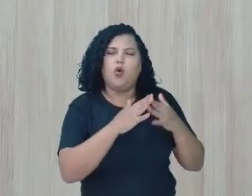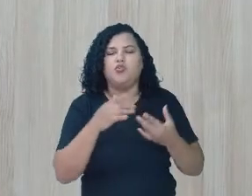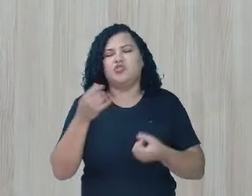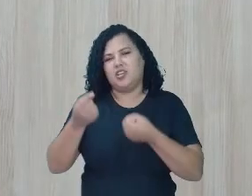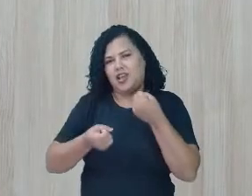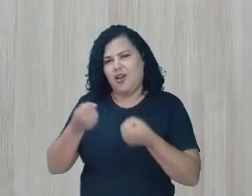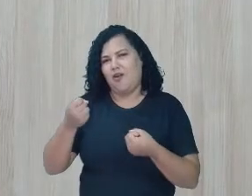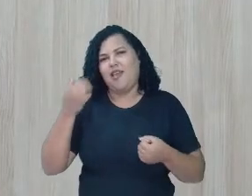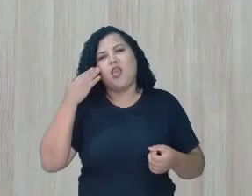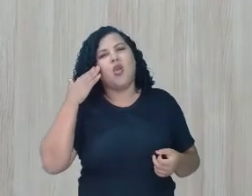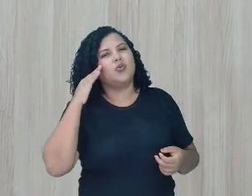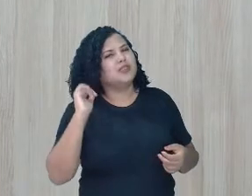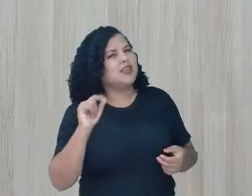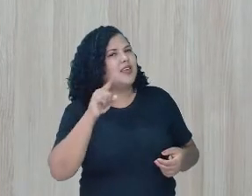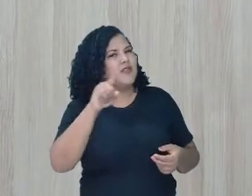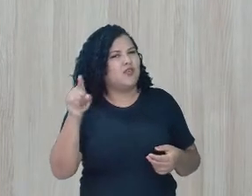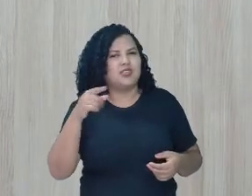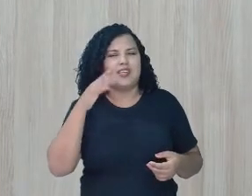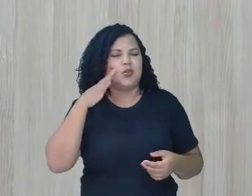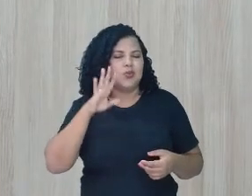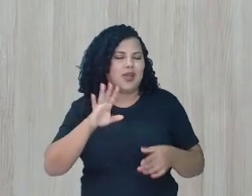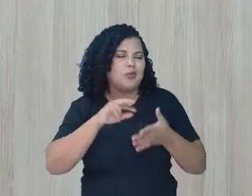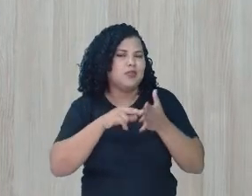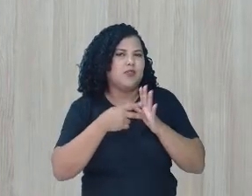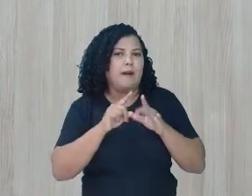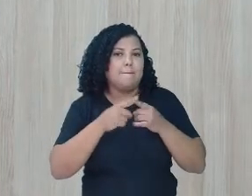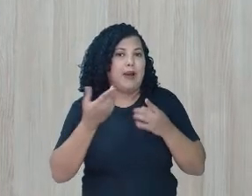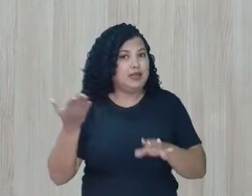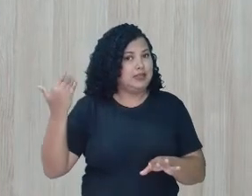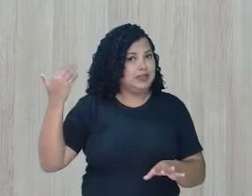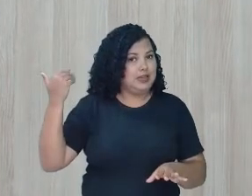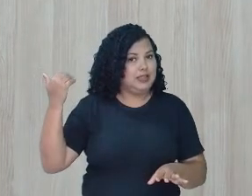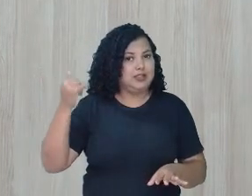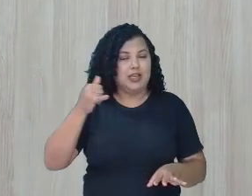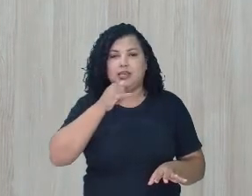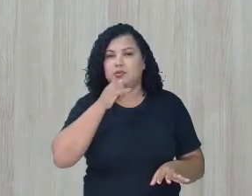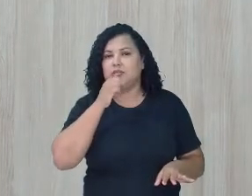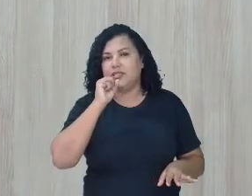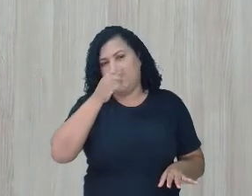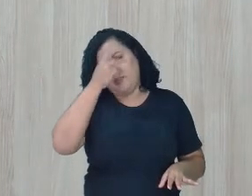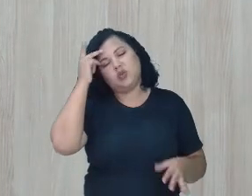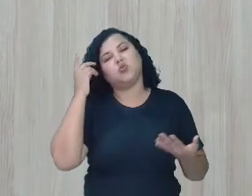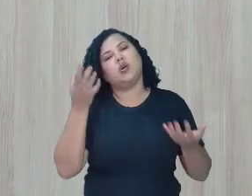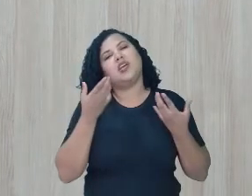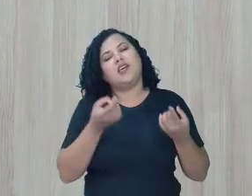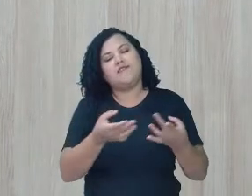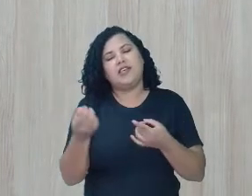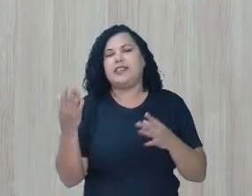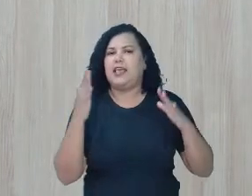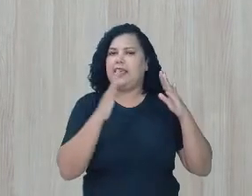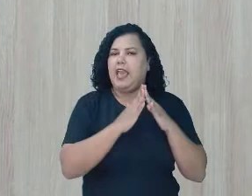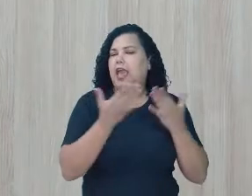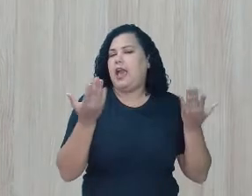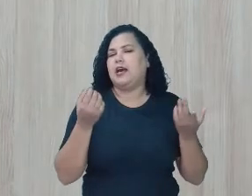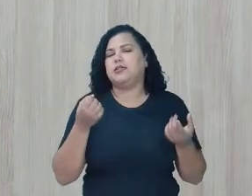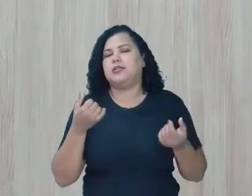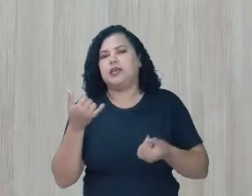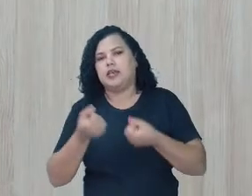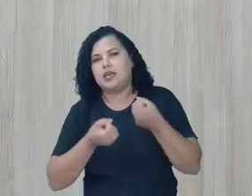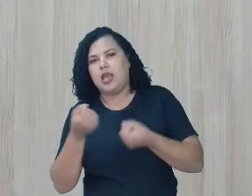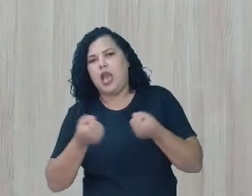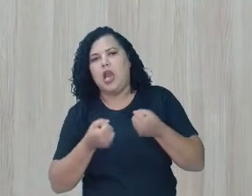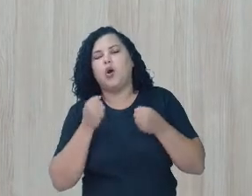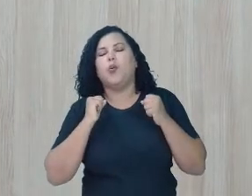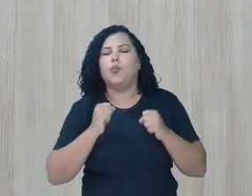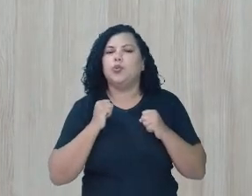fase porque são novinhos, mas a gente anunciava carros e bens e casas para se